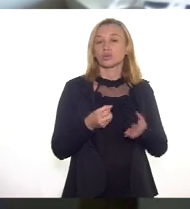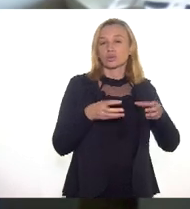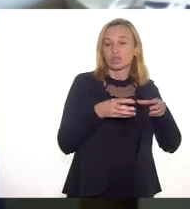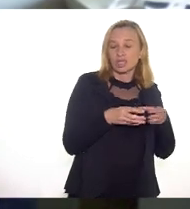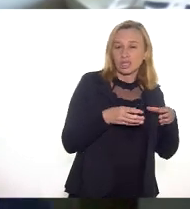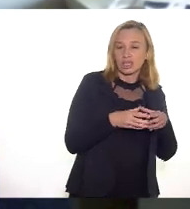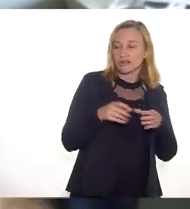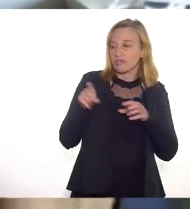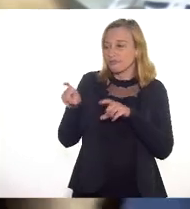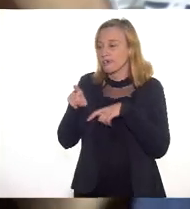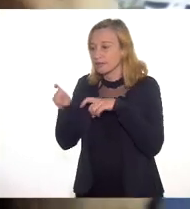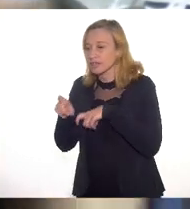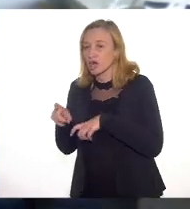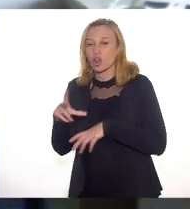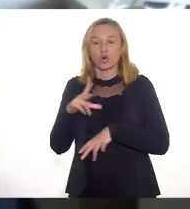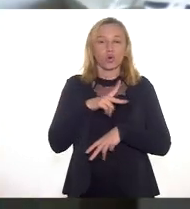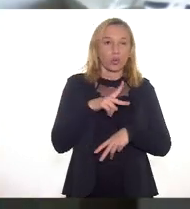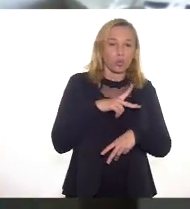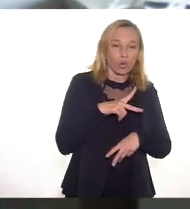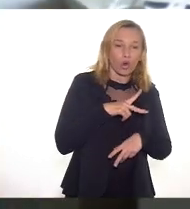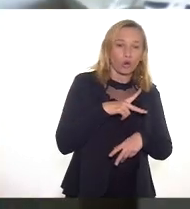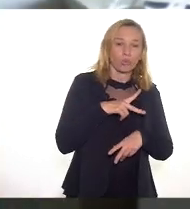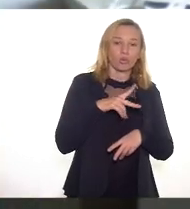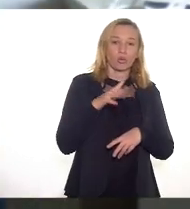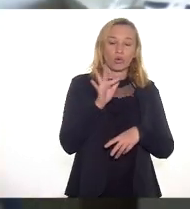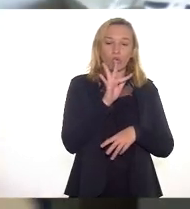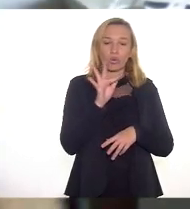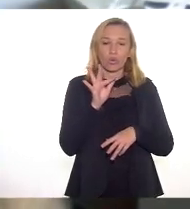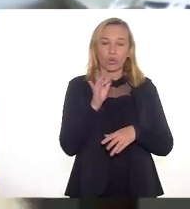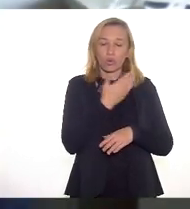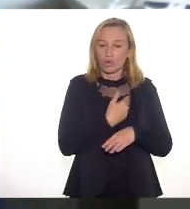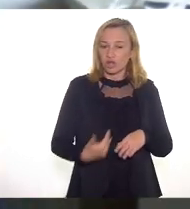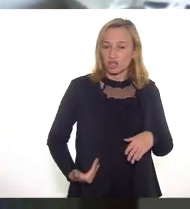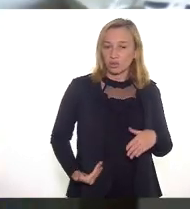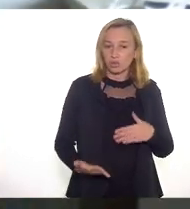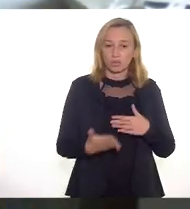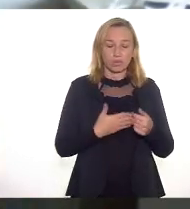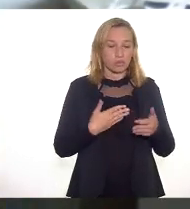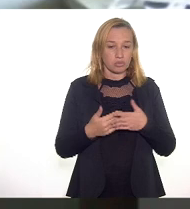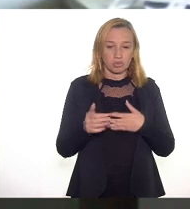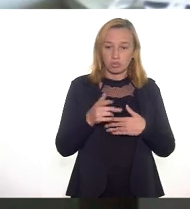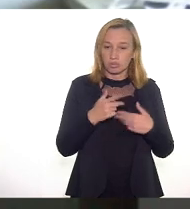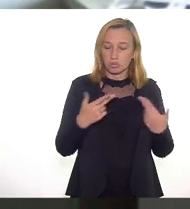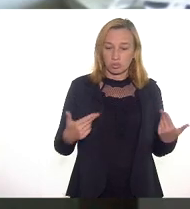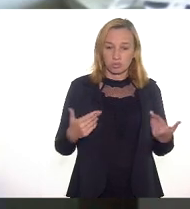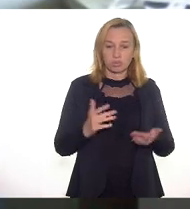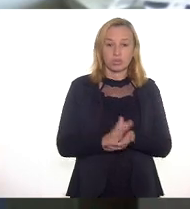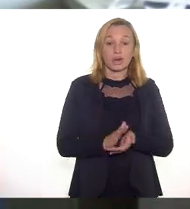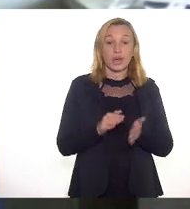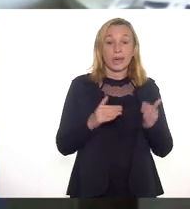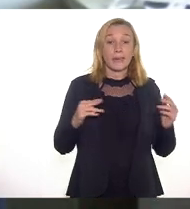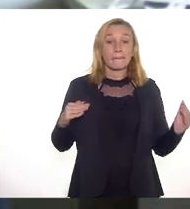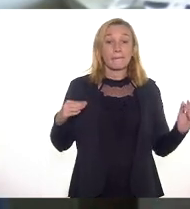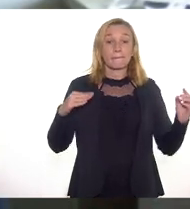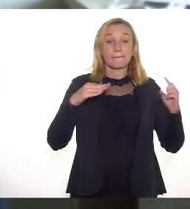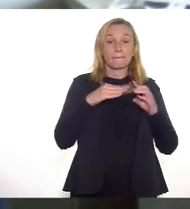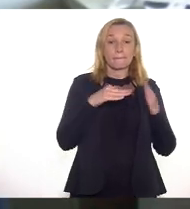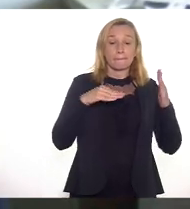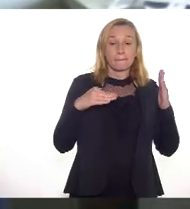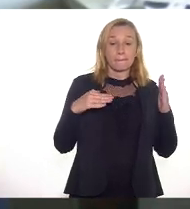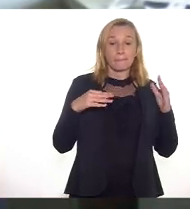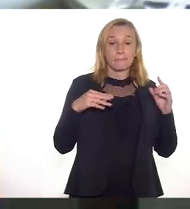Secretaria de Fazenda, ou do próprio governador, ou de quem quer que fosse, as metas a serem